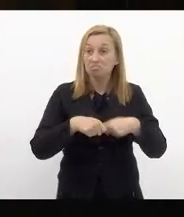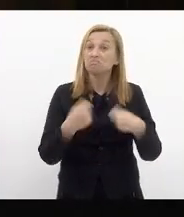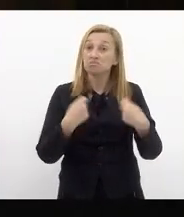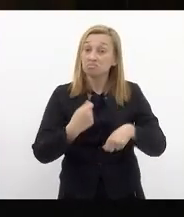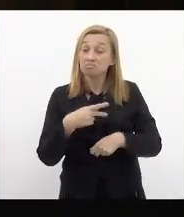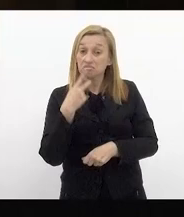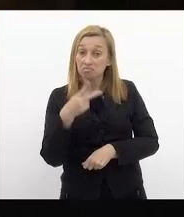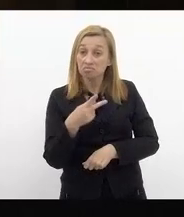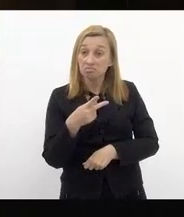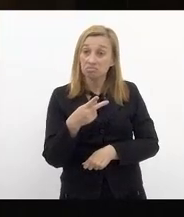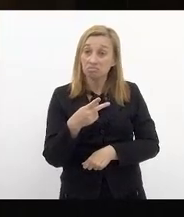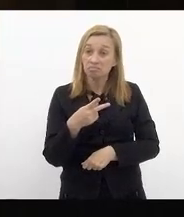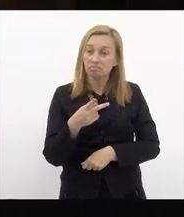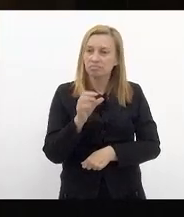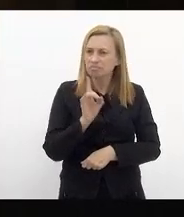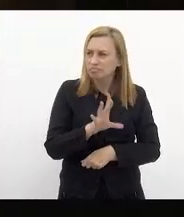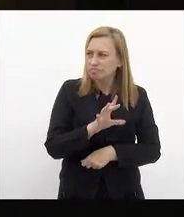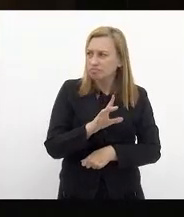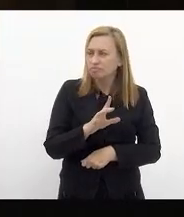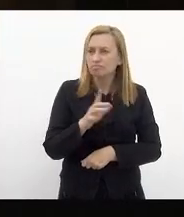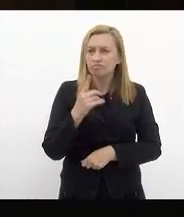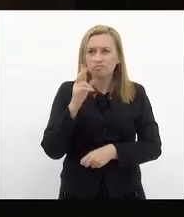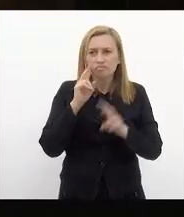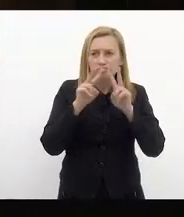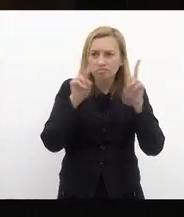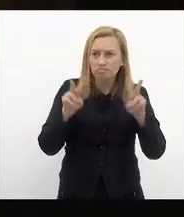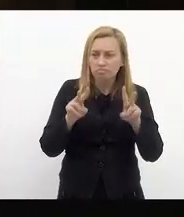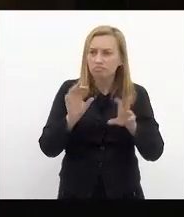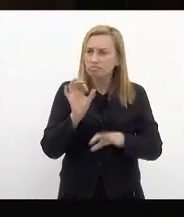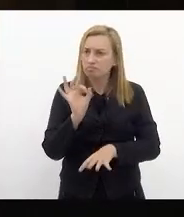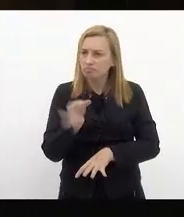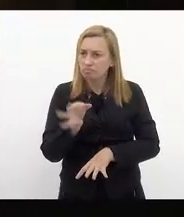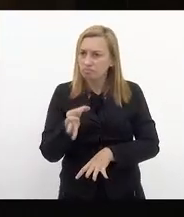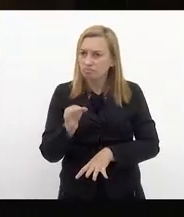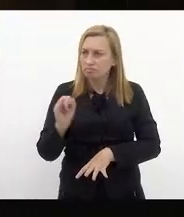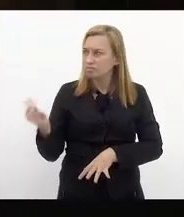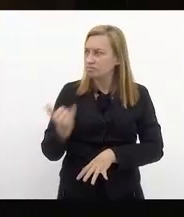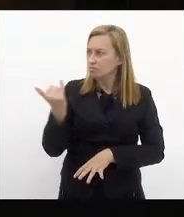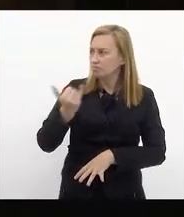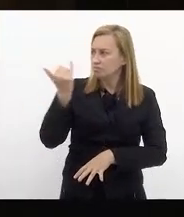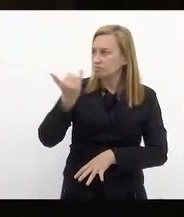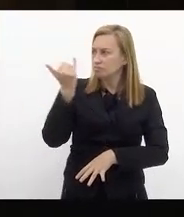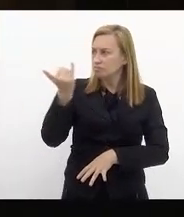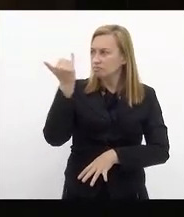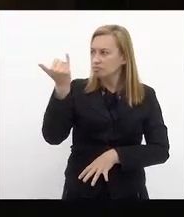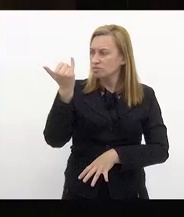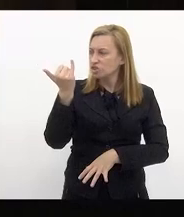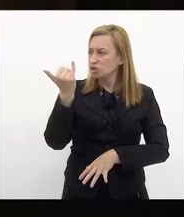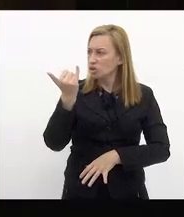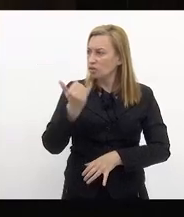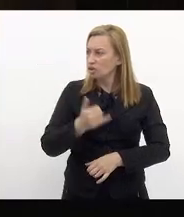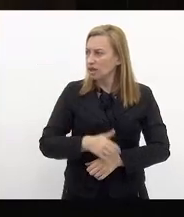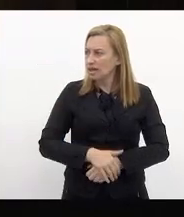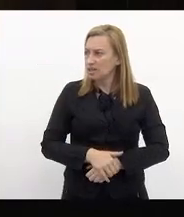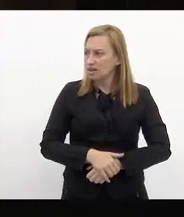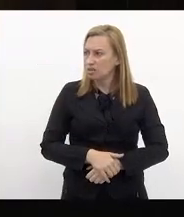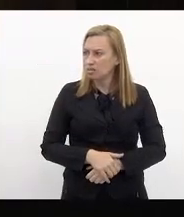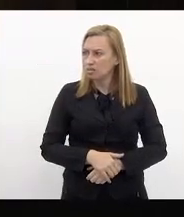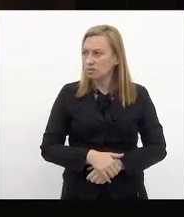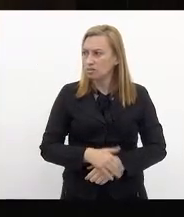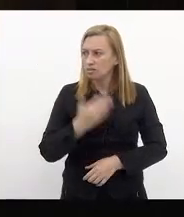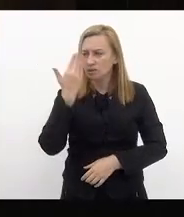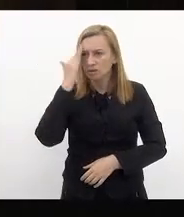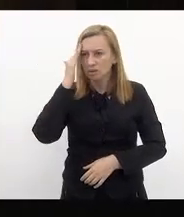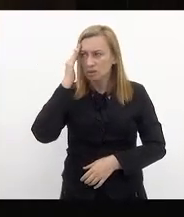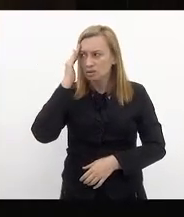dito. Só para que a gente tenha uma dimensão em números, isso é muito importante para quem nos assiste aí da TV Alerge, ter um entendimento do